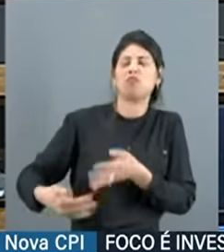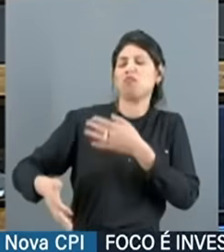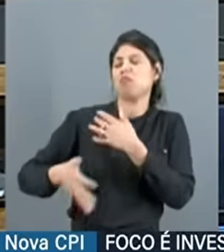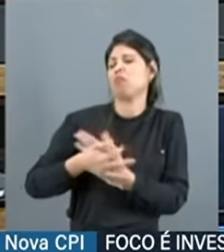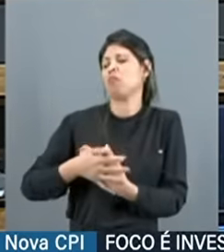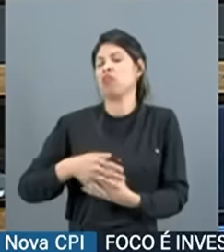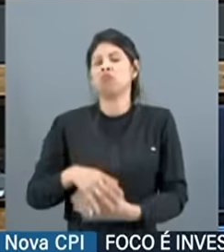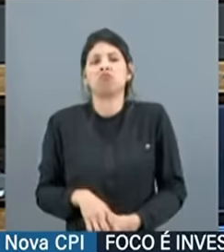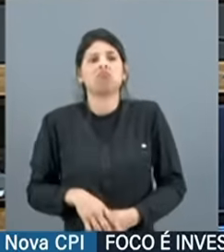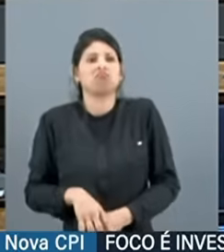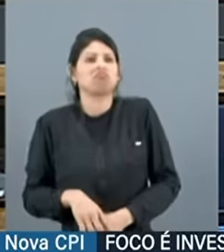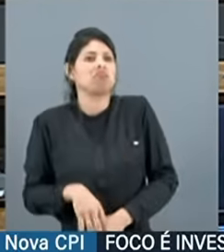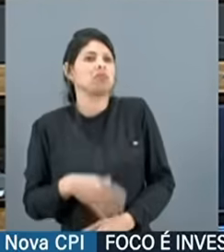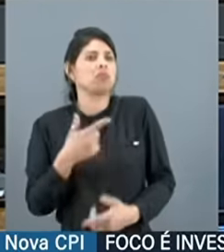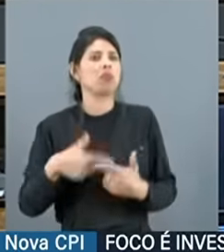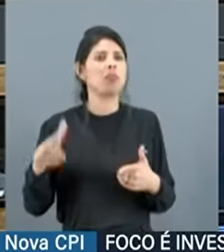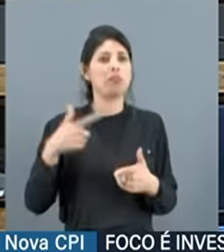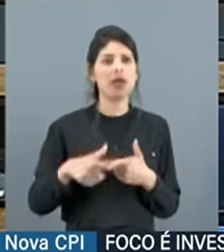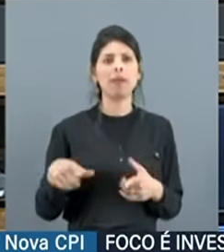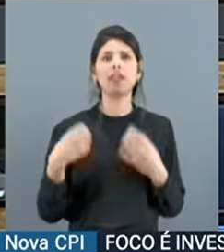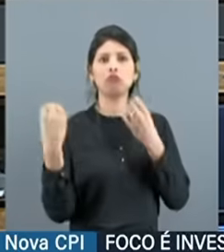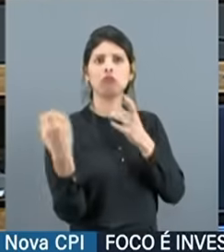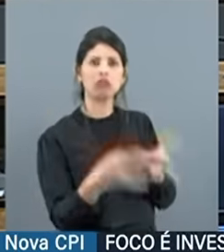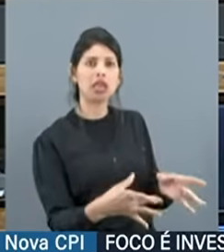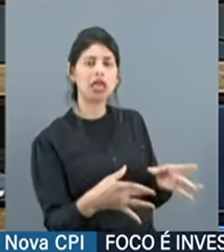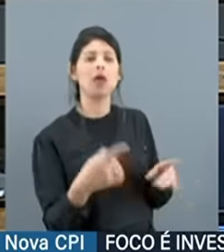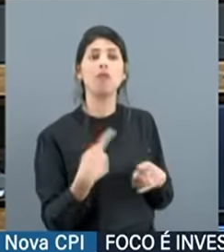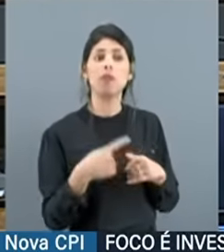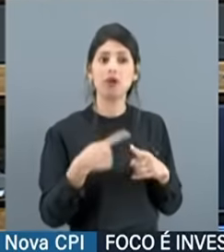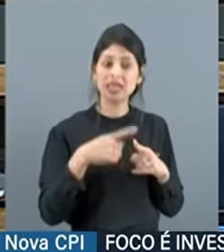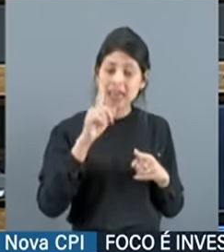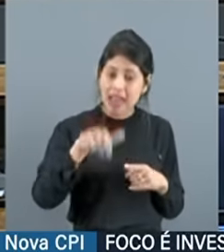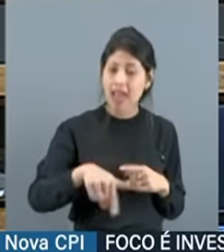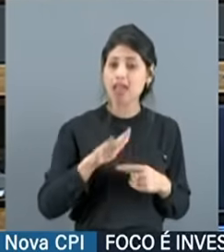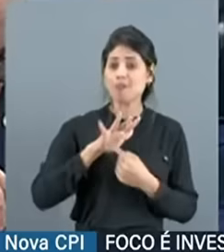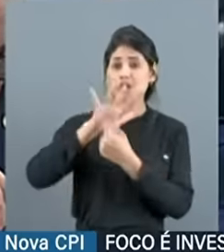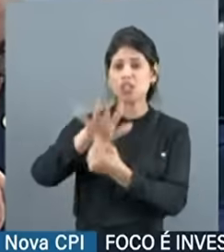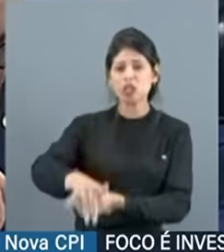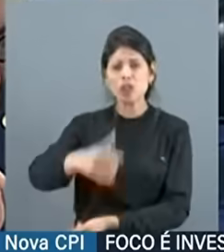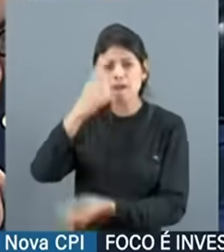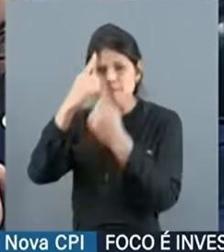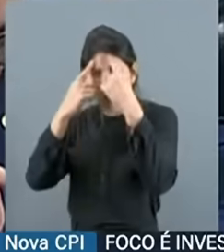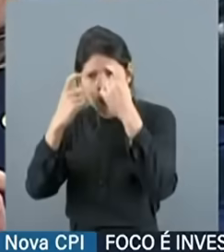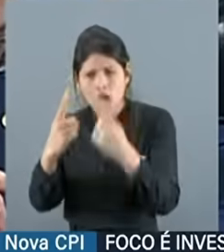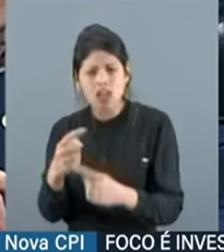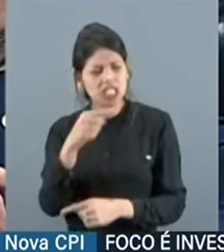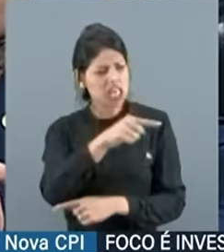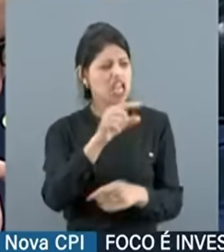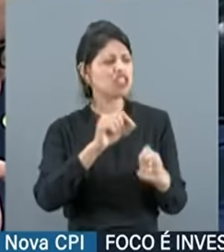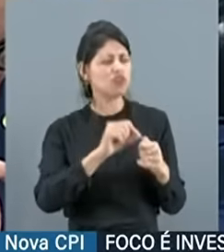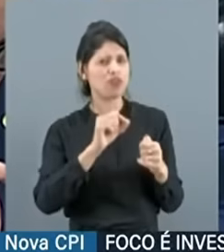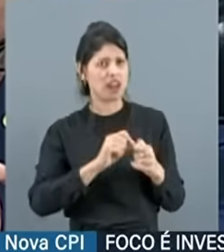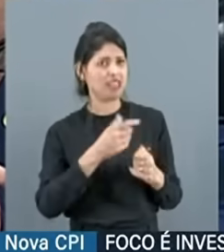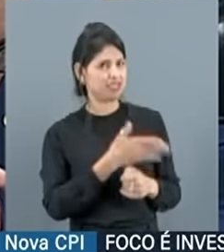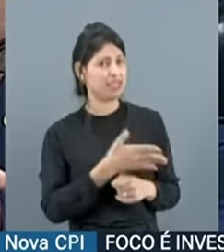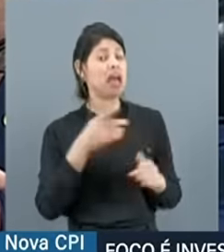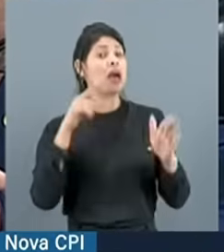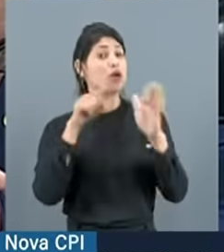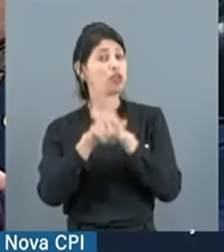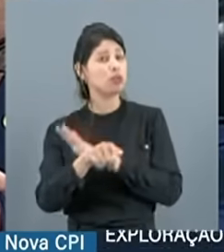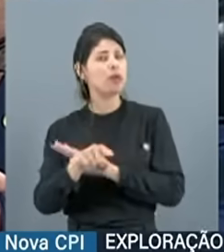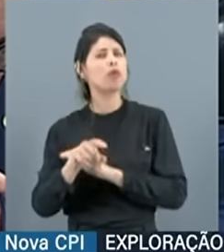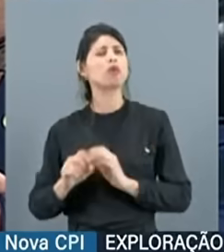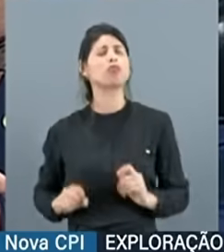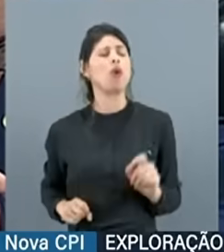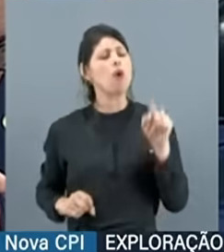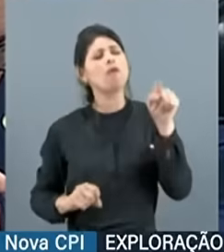causa. Esse é o parâmetro de manifestação violenta que a gente tem que ter. E assim eu pergunto ao senhor, né? O senhor tem conhecimento